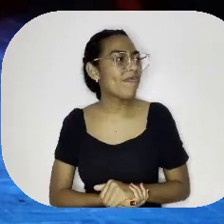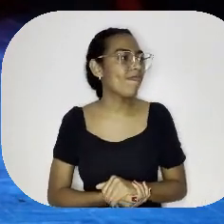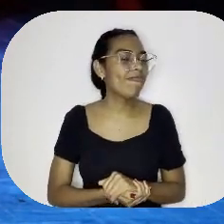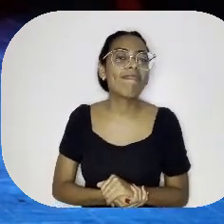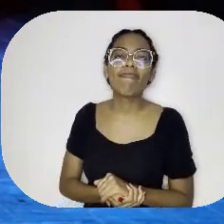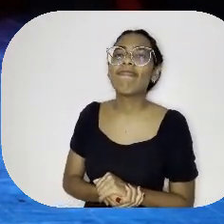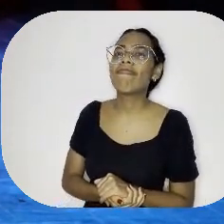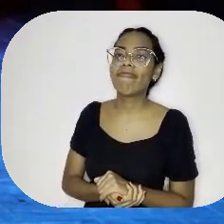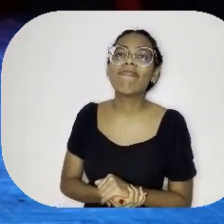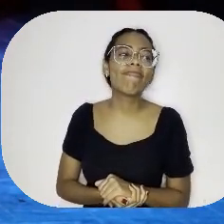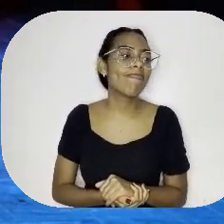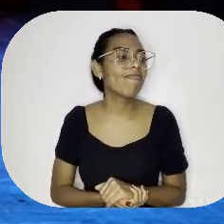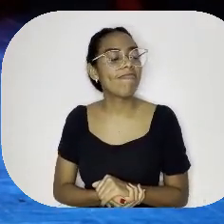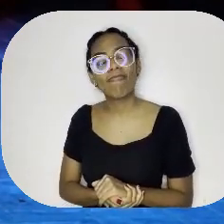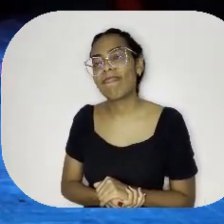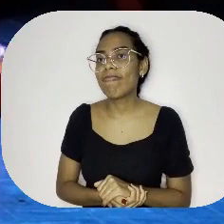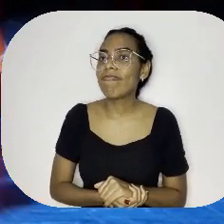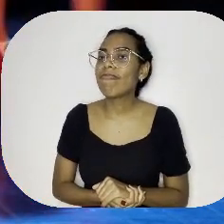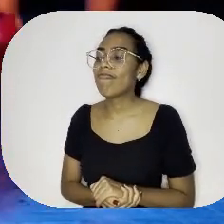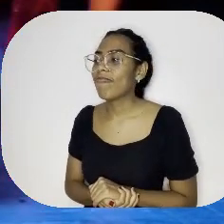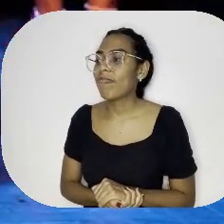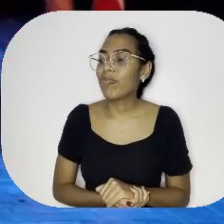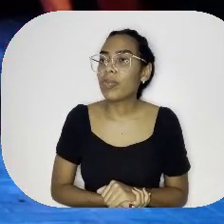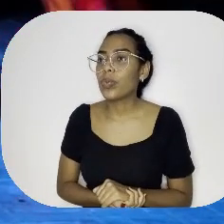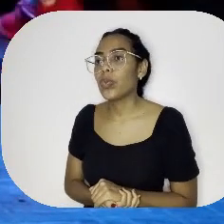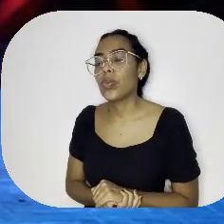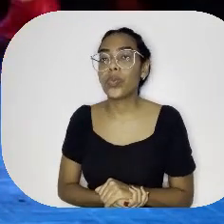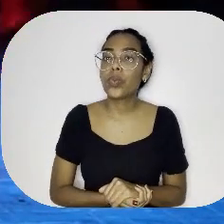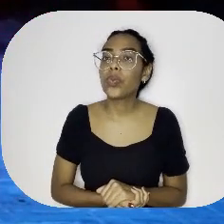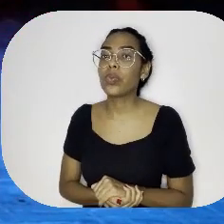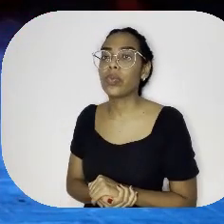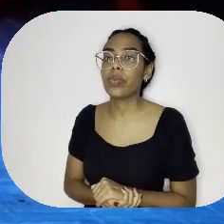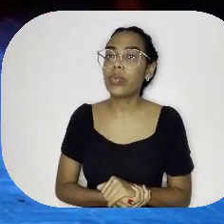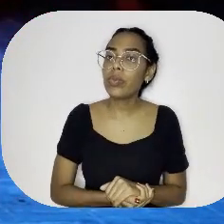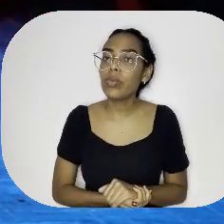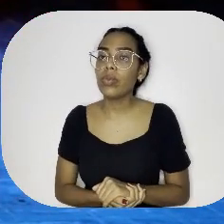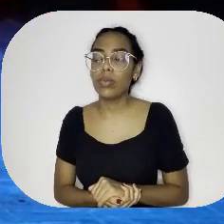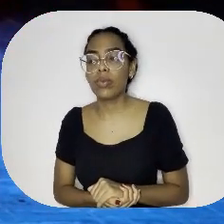toda essa droga que já vem malhada antes de eu nascer.